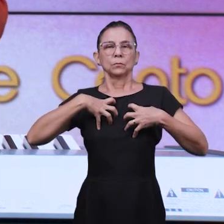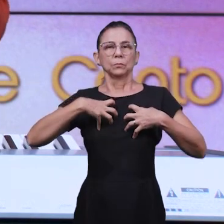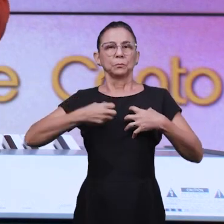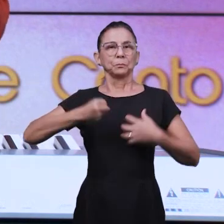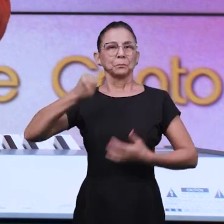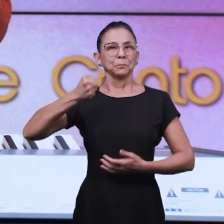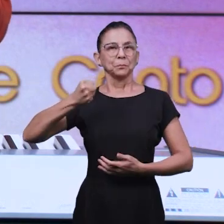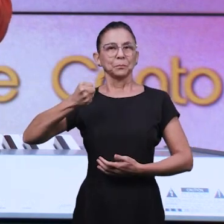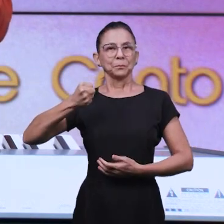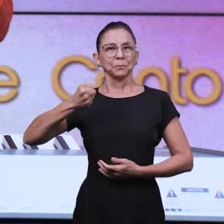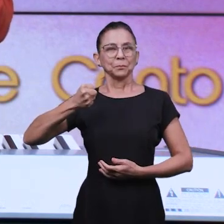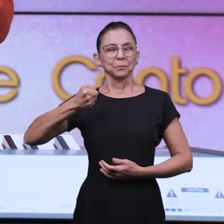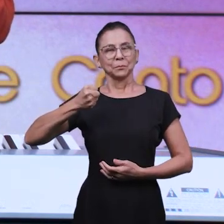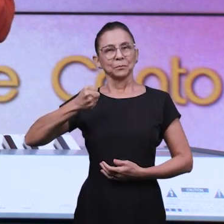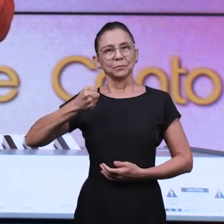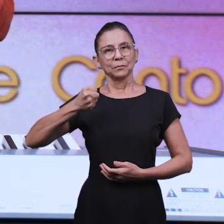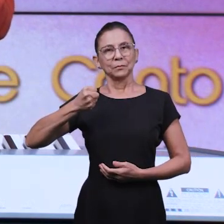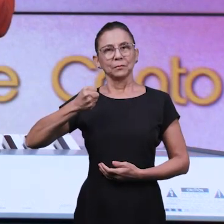segura.